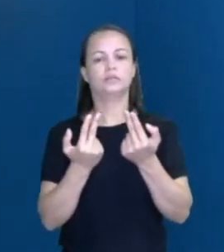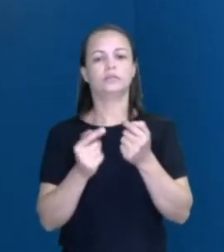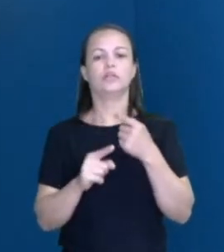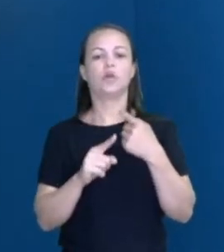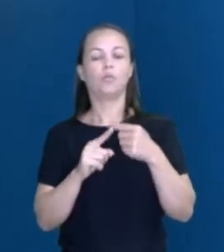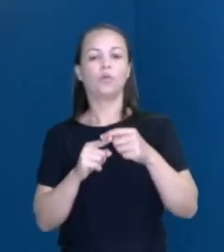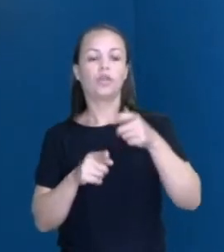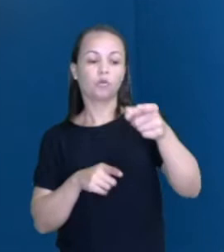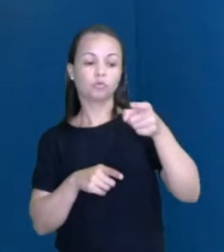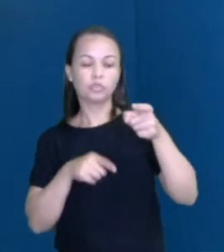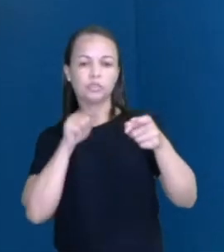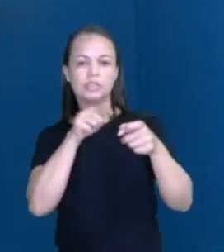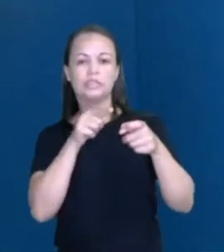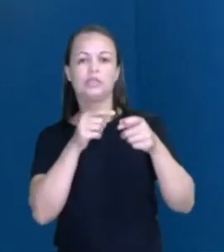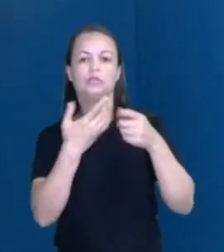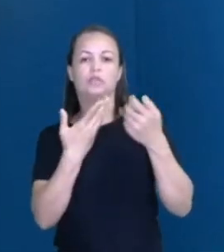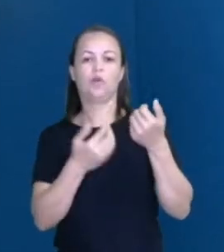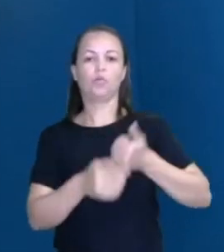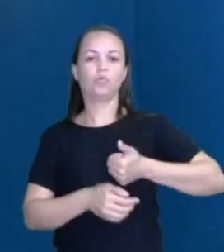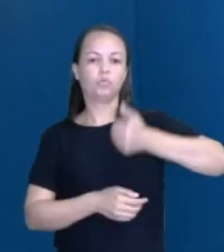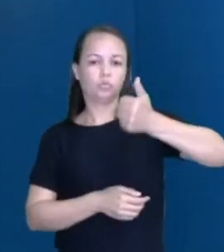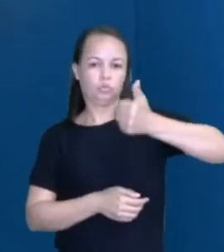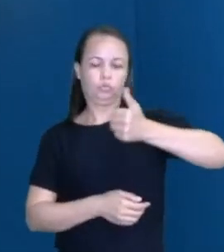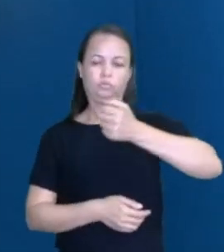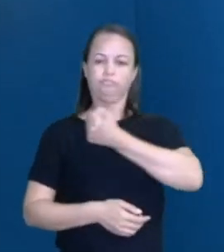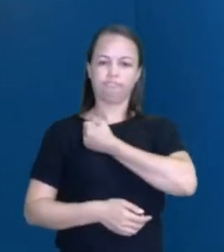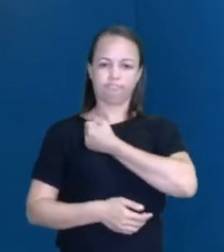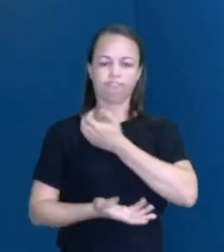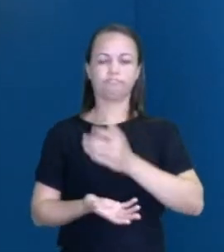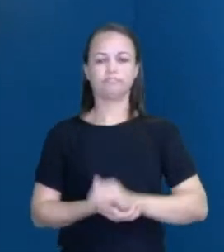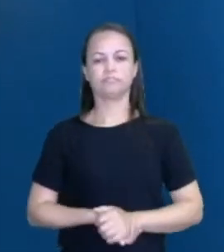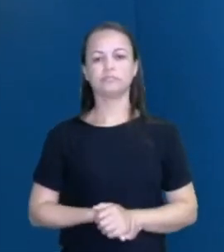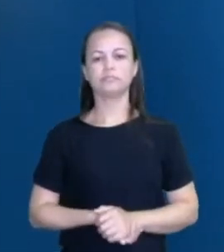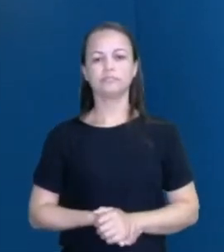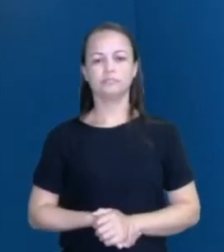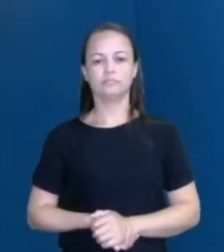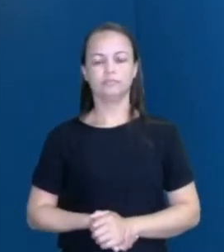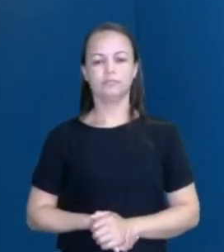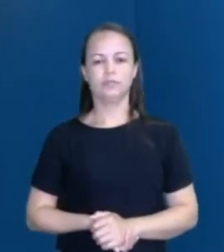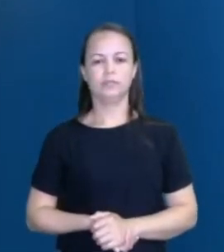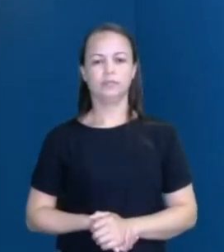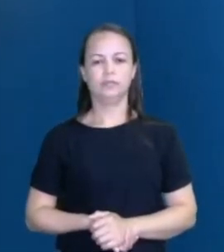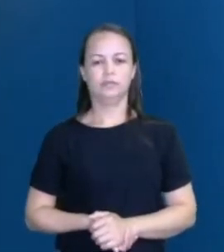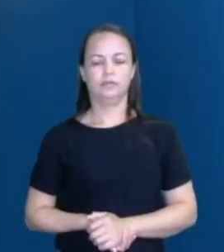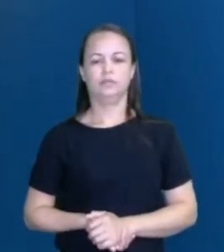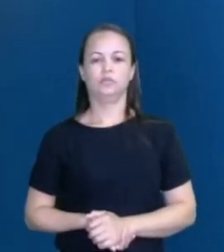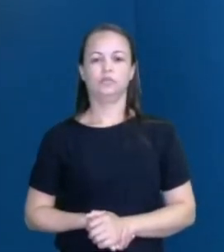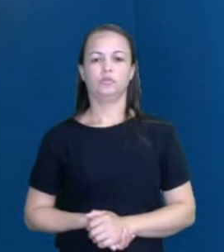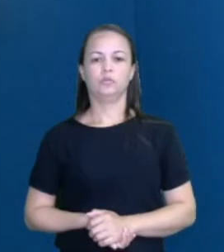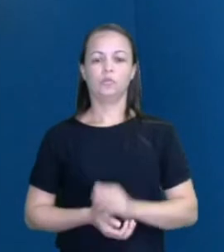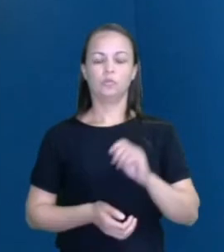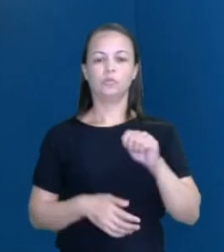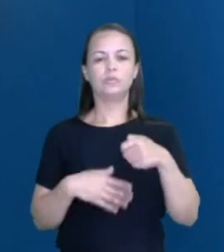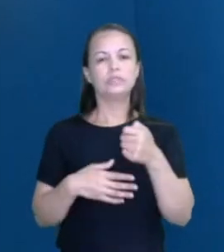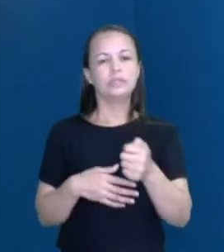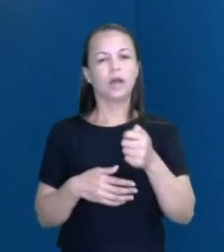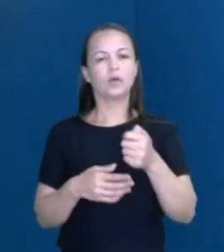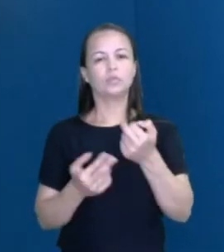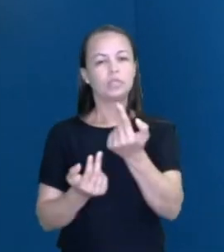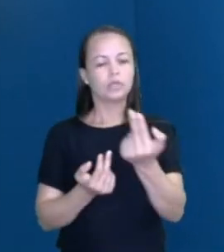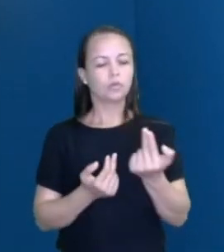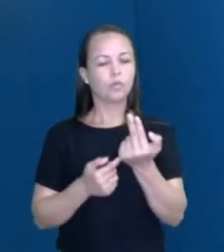1. Nesse caso, é o único expoente. Beleza? Então, ó, o sinal de igualdade, ele é